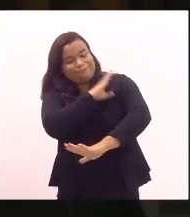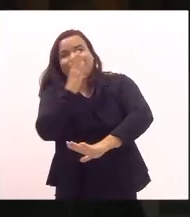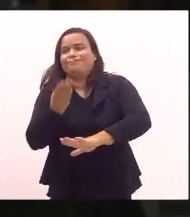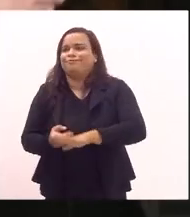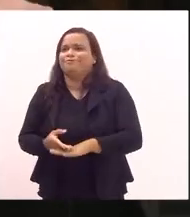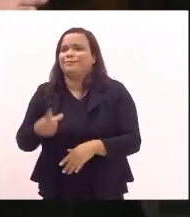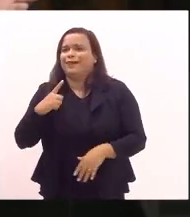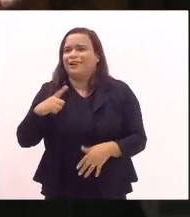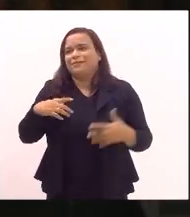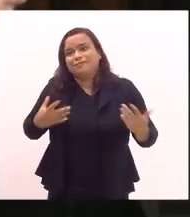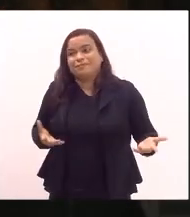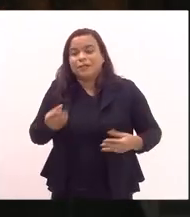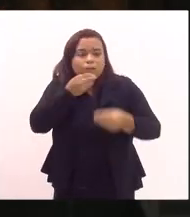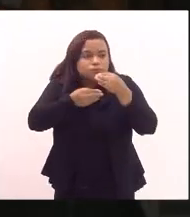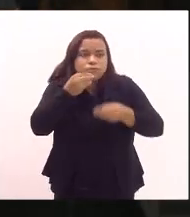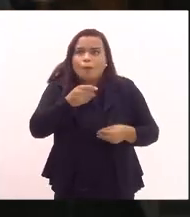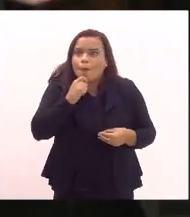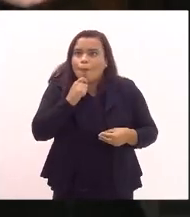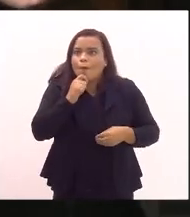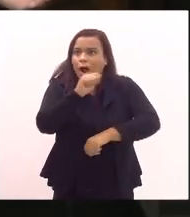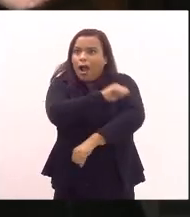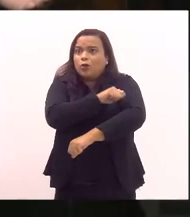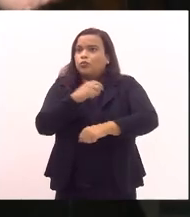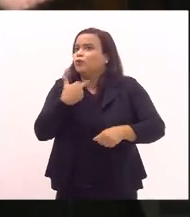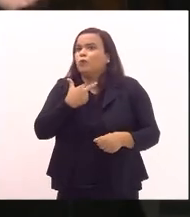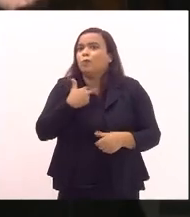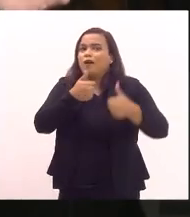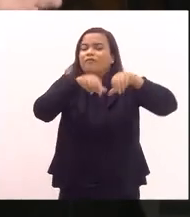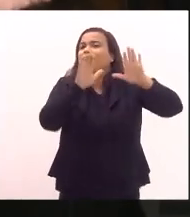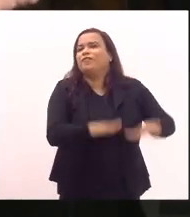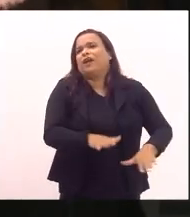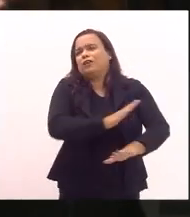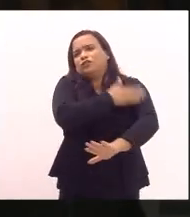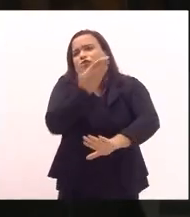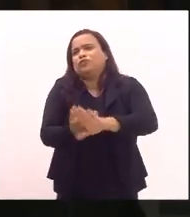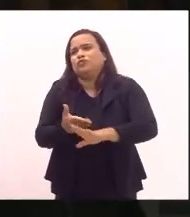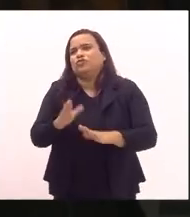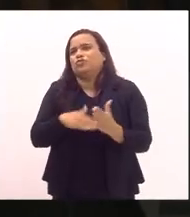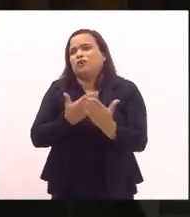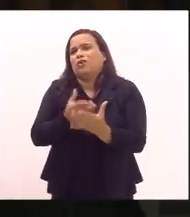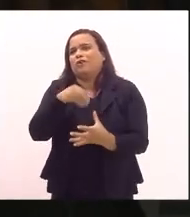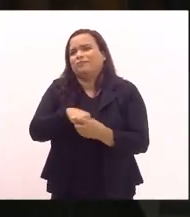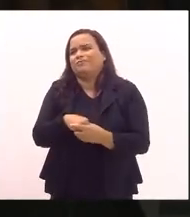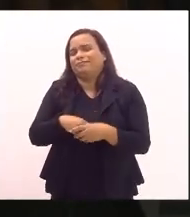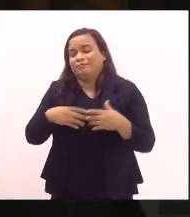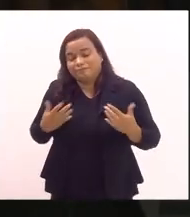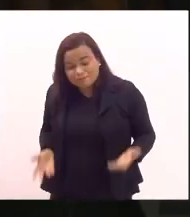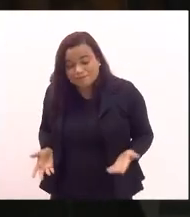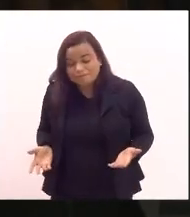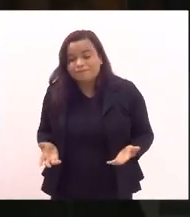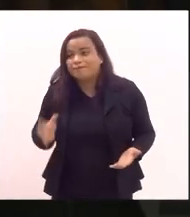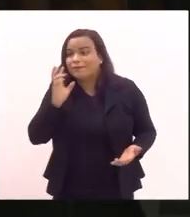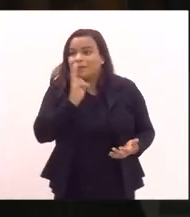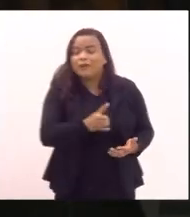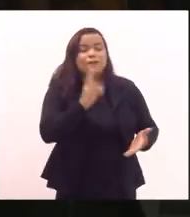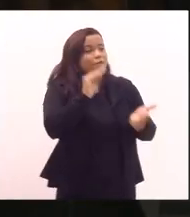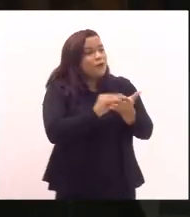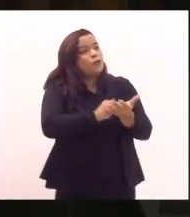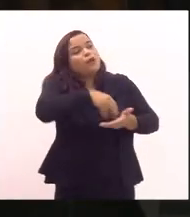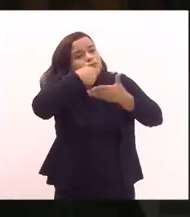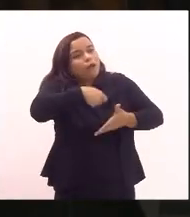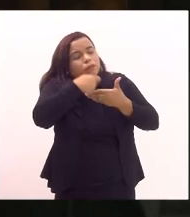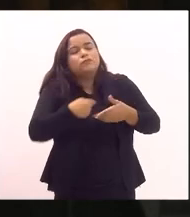e sem alimentação o aluno não pode permanecer o dia inteiro na escola e o que a gente está assistindo é que tá faltando